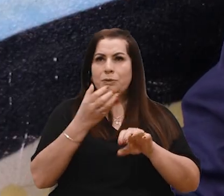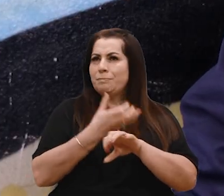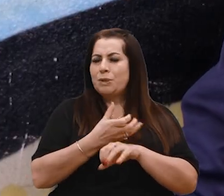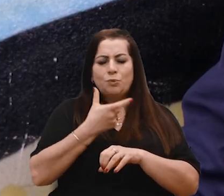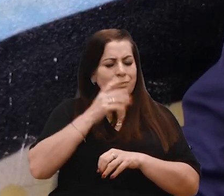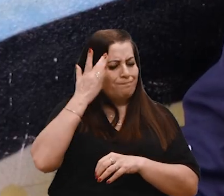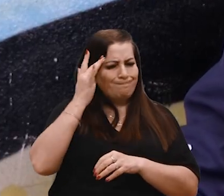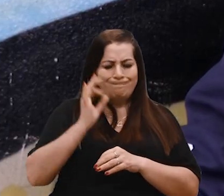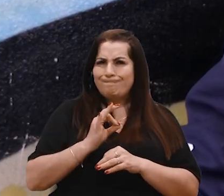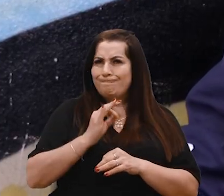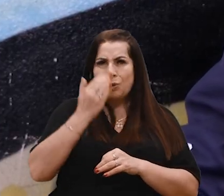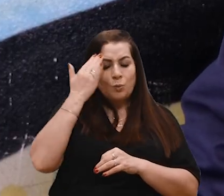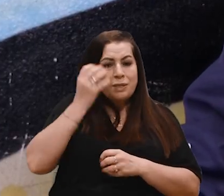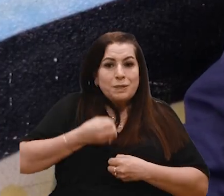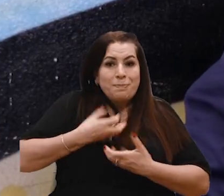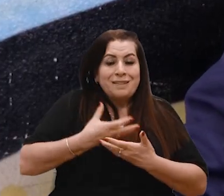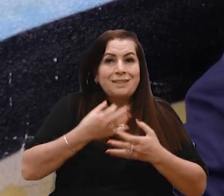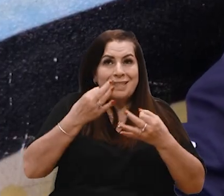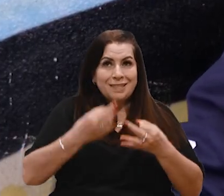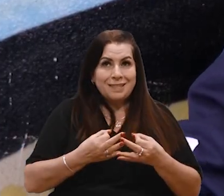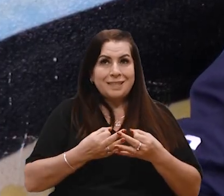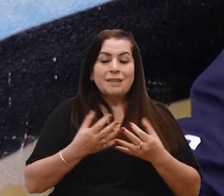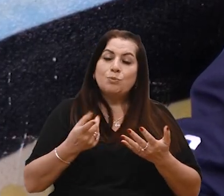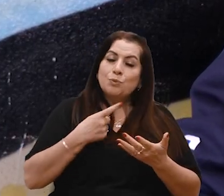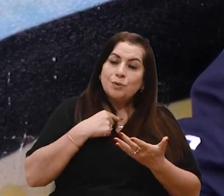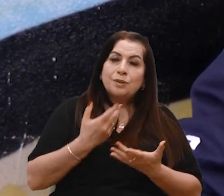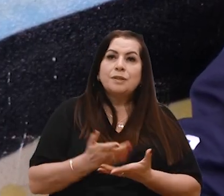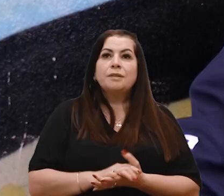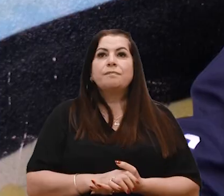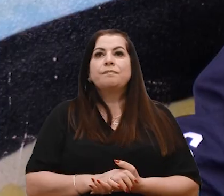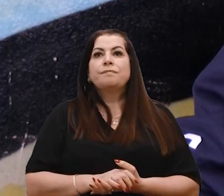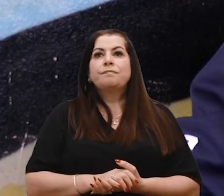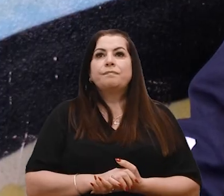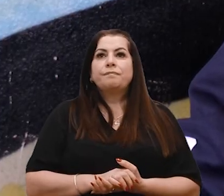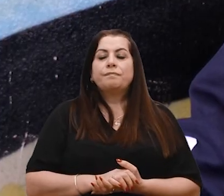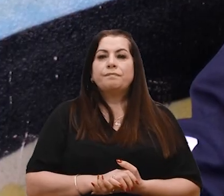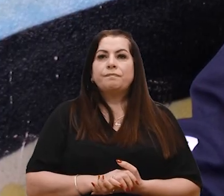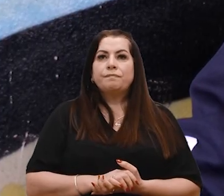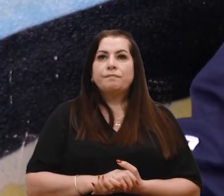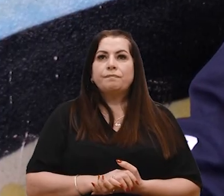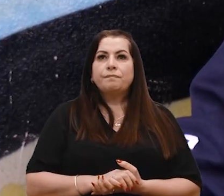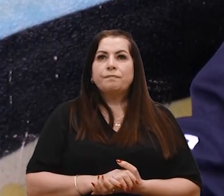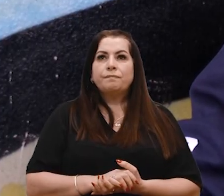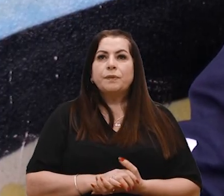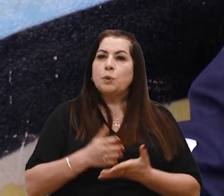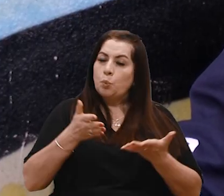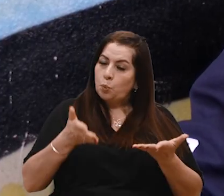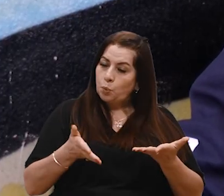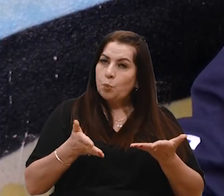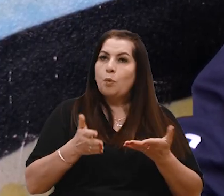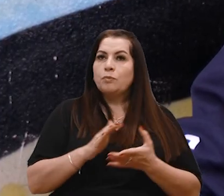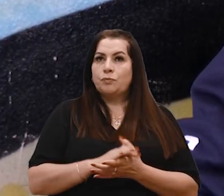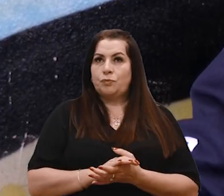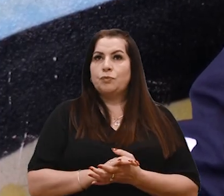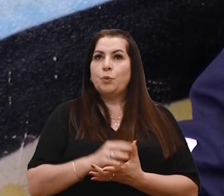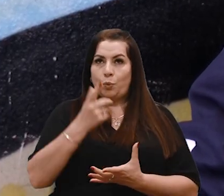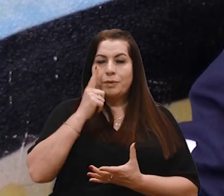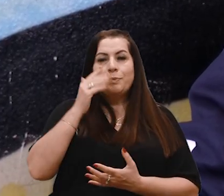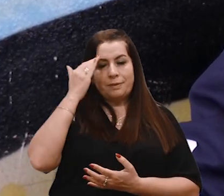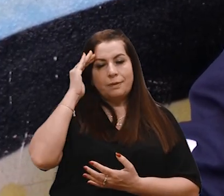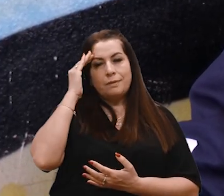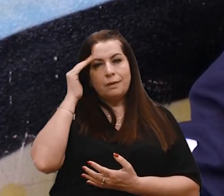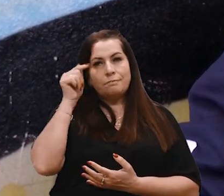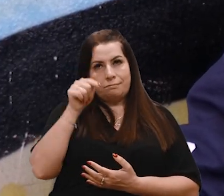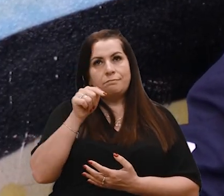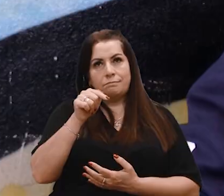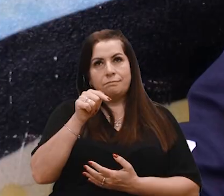porque eu tinha matérias que eu não conseguia compreender, eu não conseguia me expressar da forma que eu desejaria. Então, hoje,